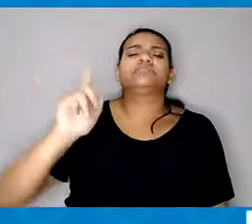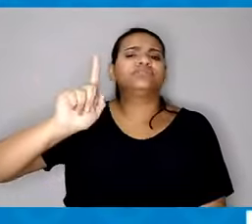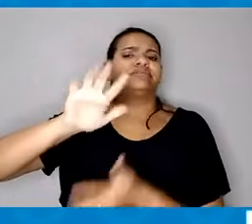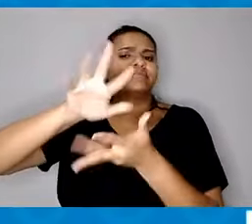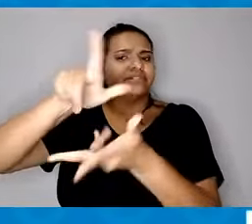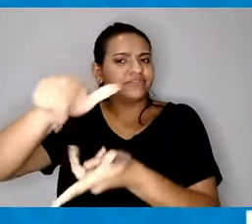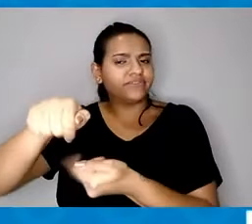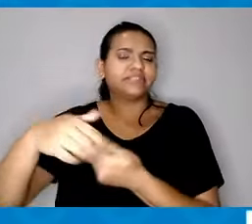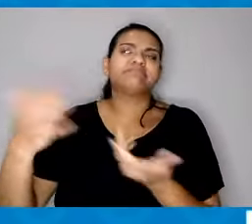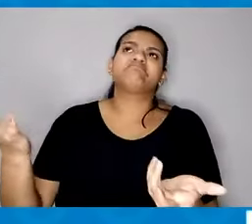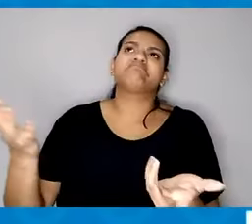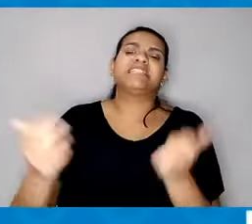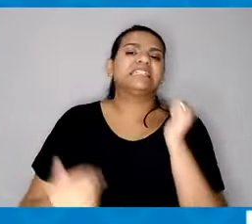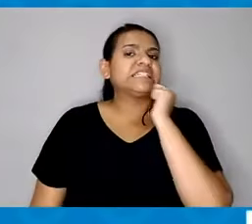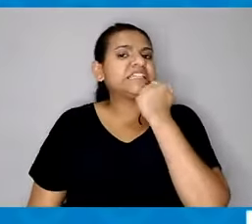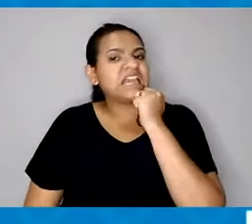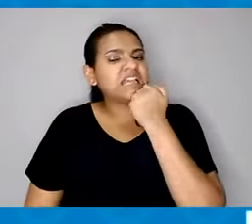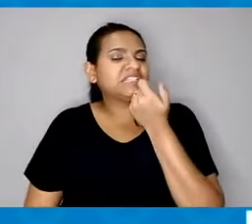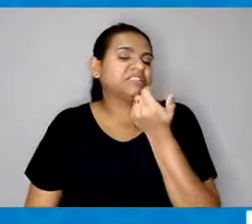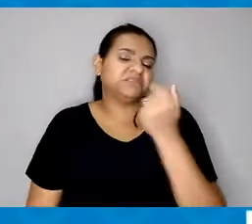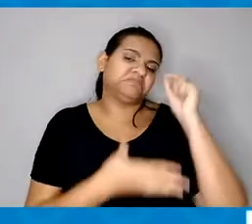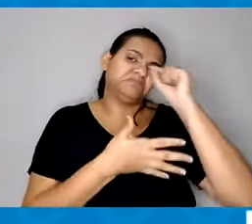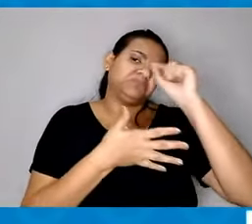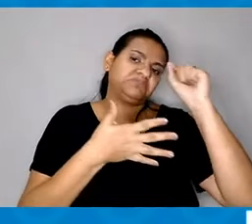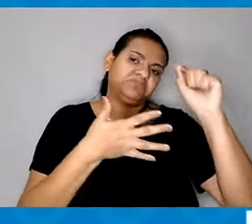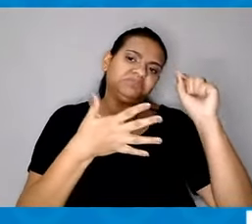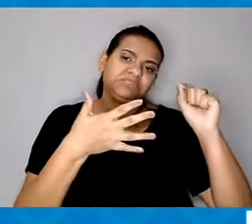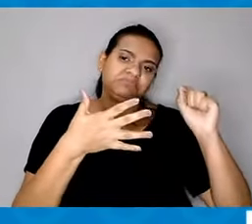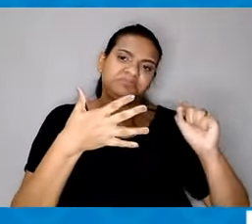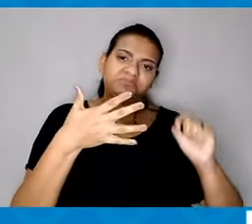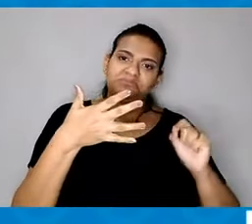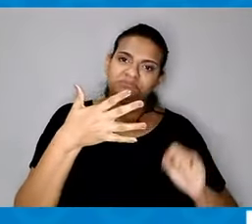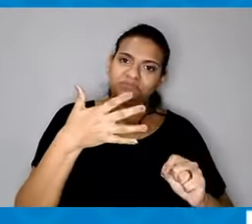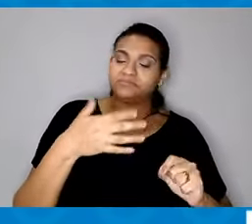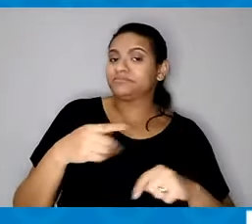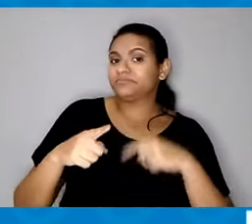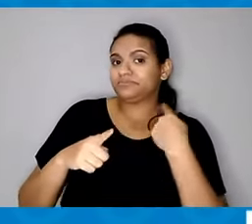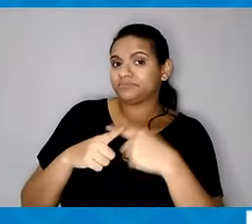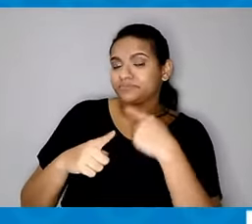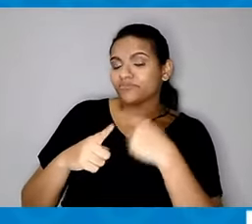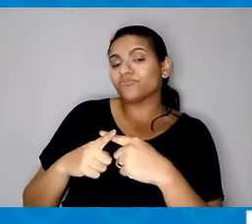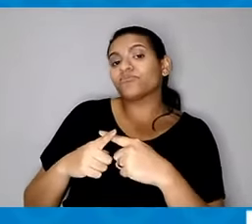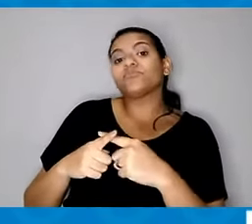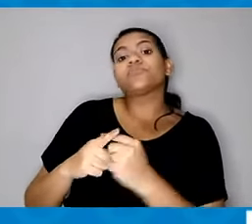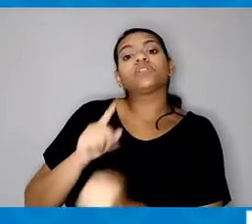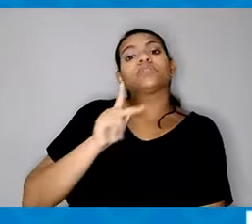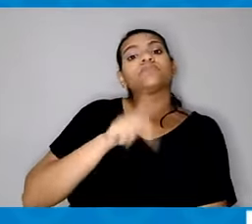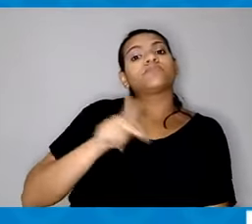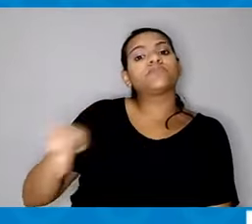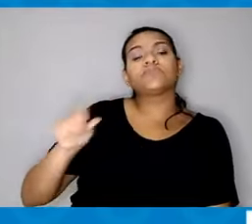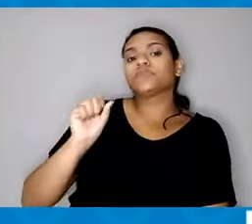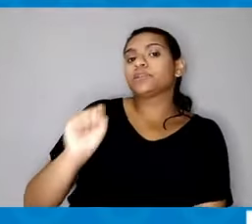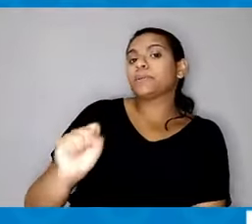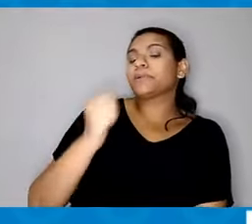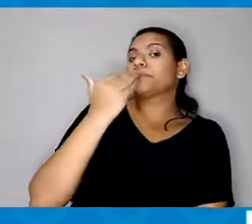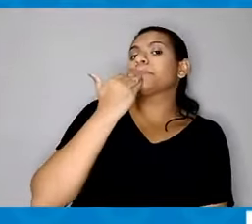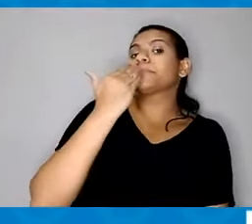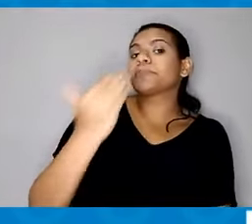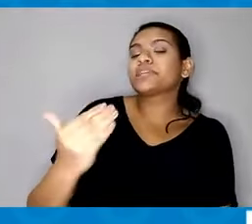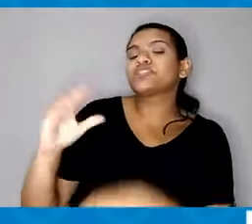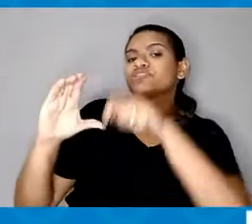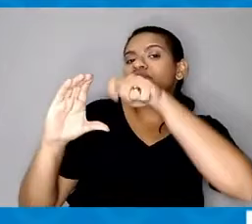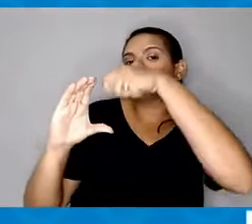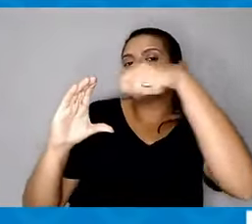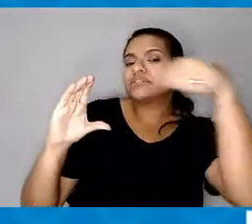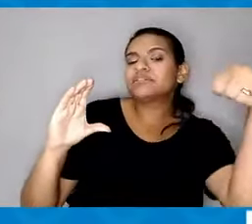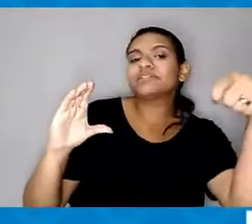aí incentivar que esse vídeo tenha os aspectos argumentativos, conceituais, teóricos que a gente